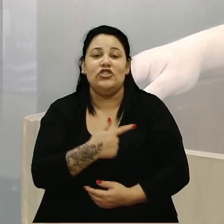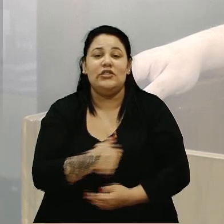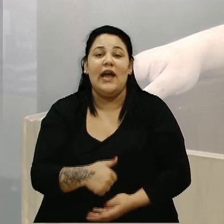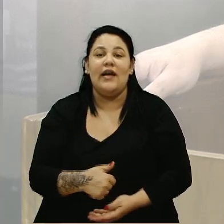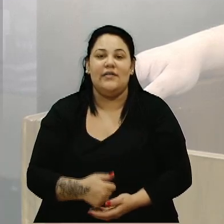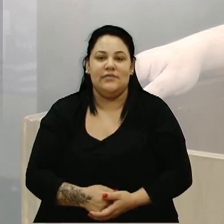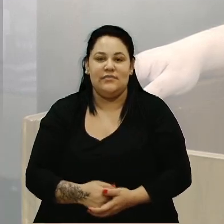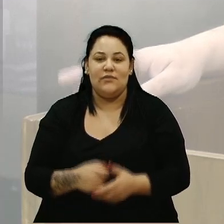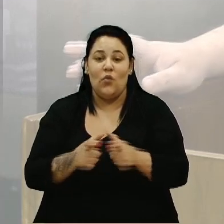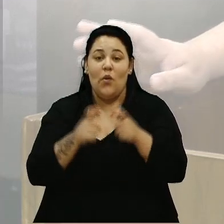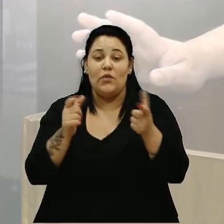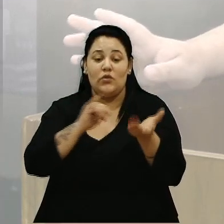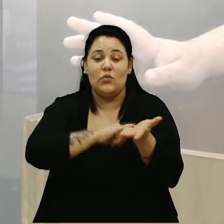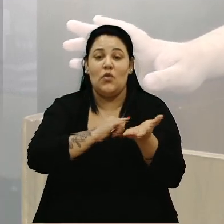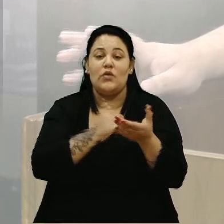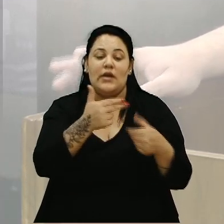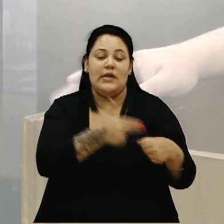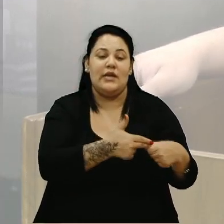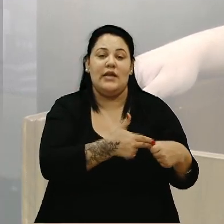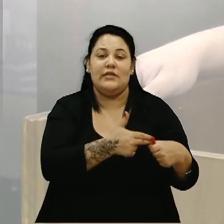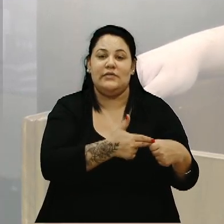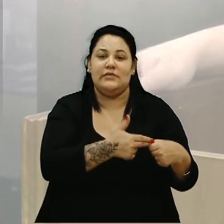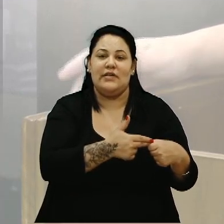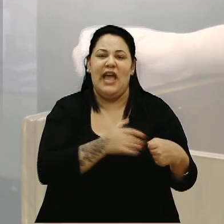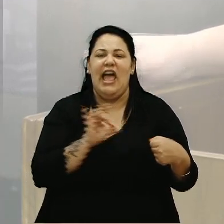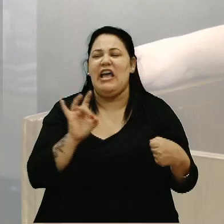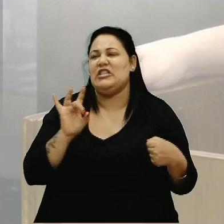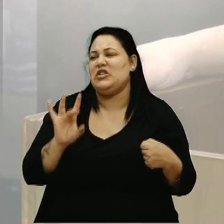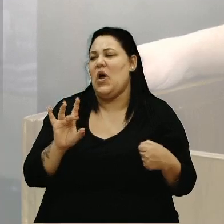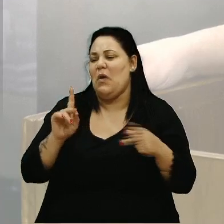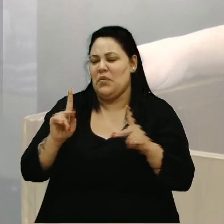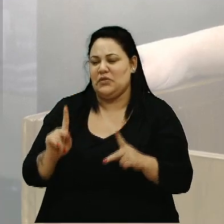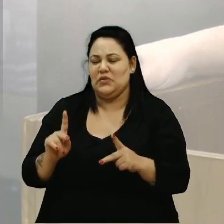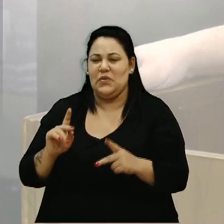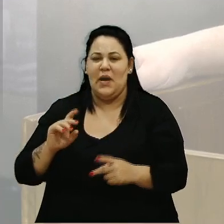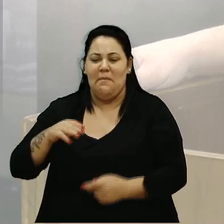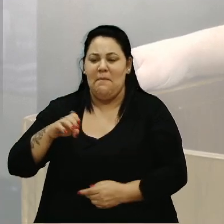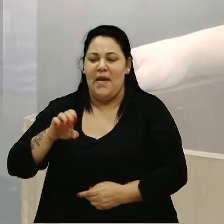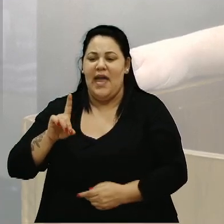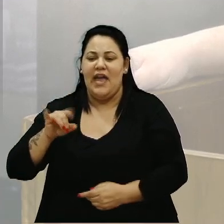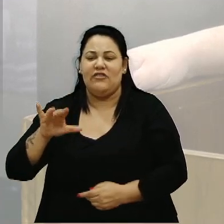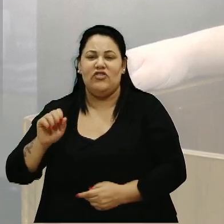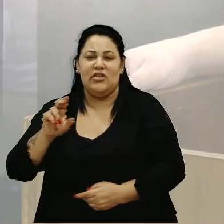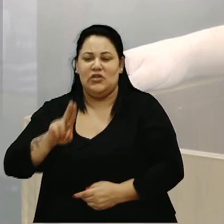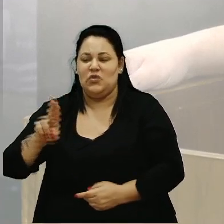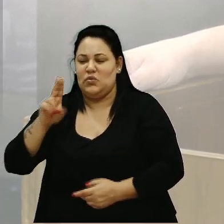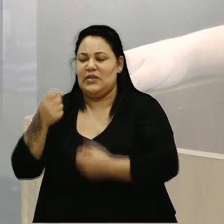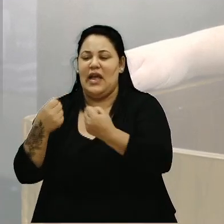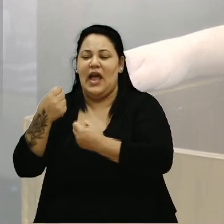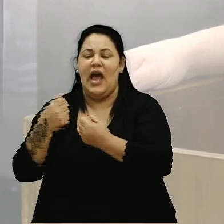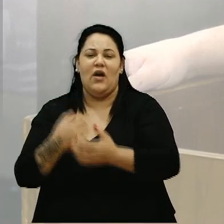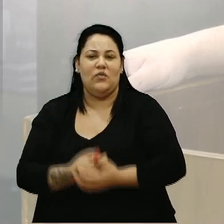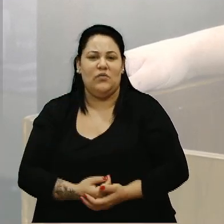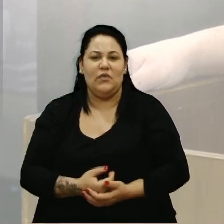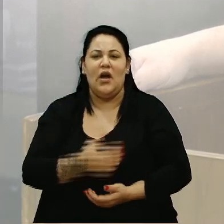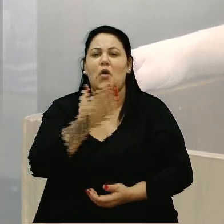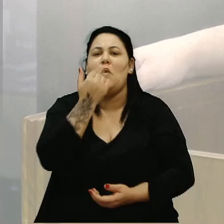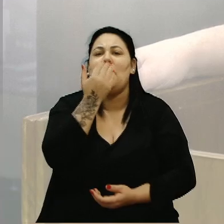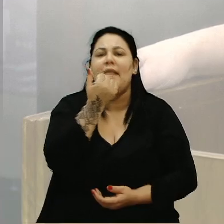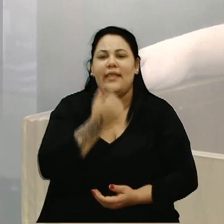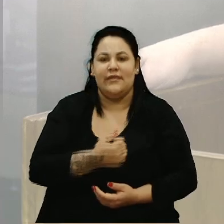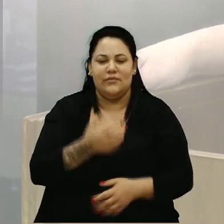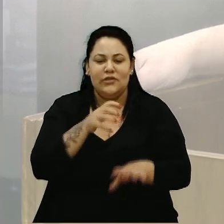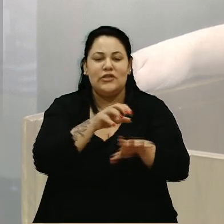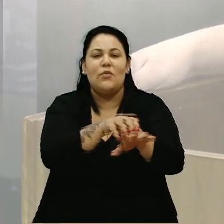gasolina. Ah, mas é só a classe média que anda de carro, eles dizem, né? Os alimentos, o transporte, quem